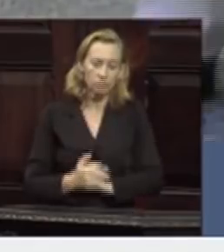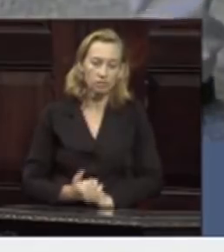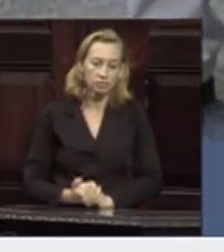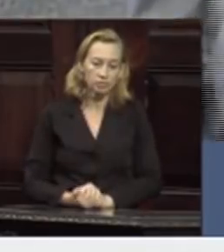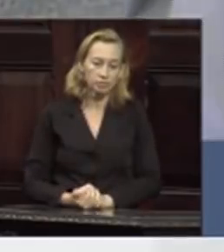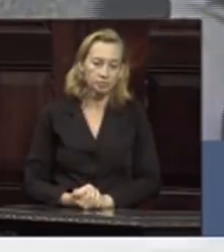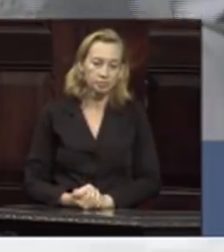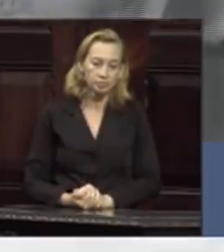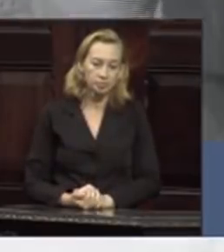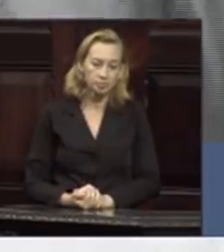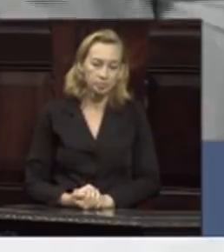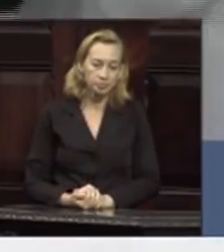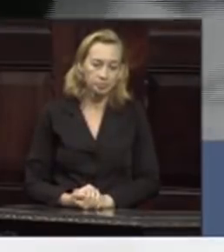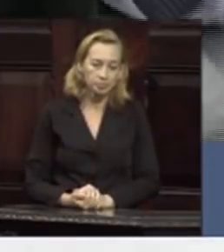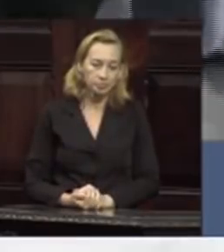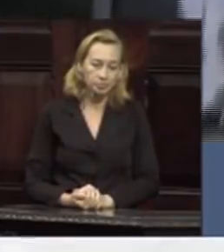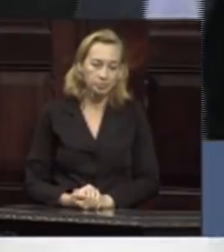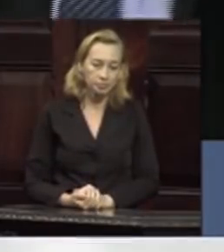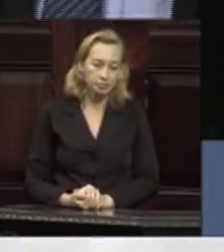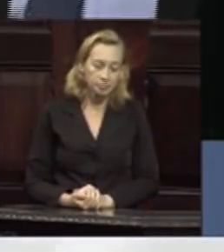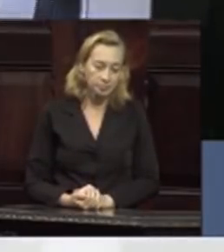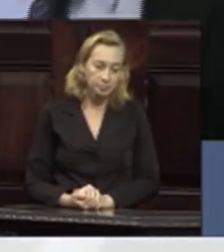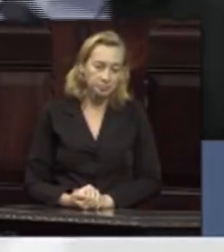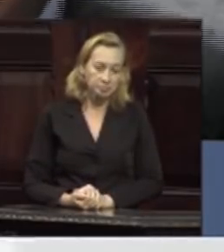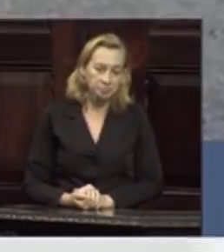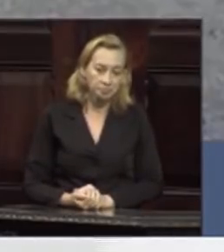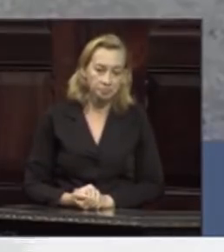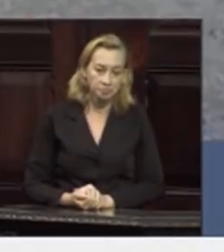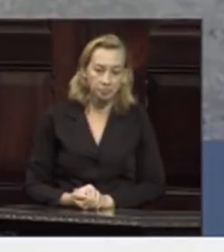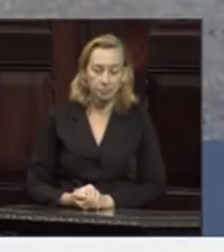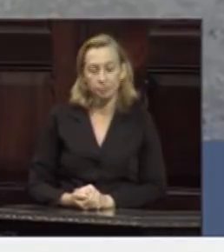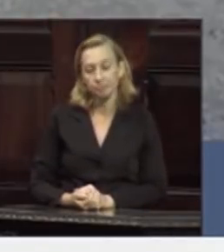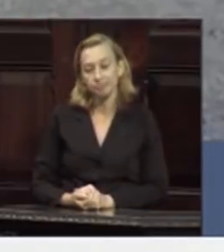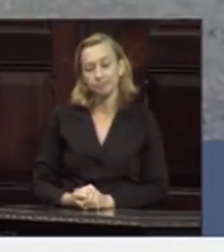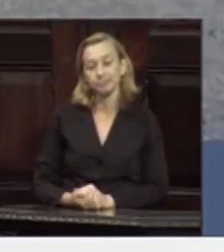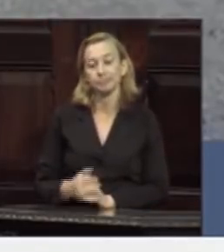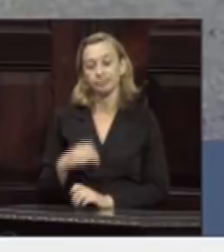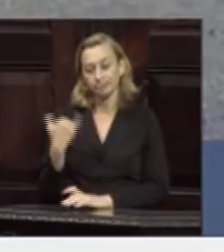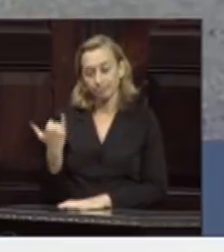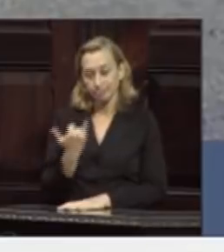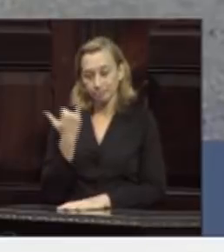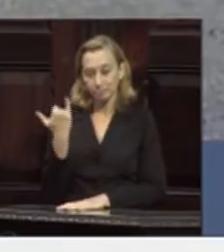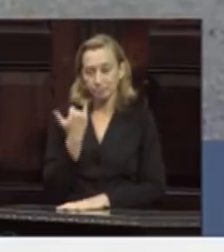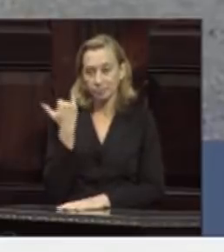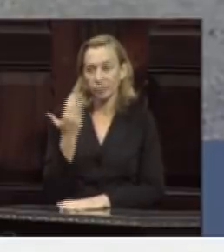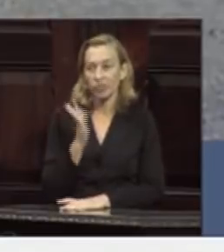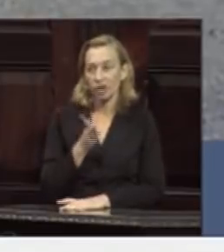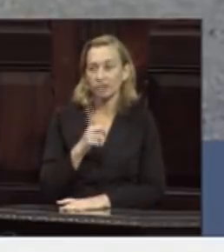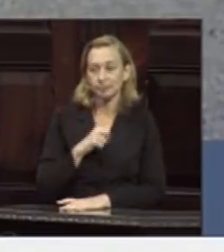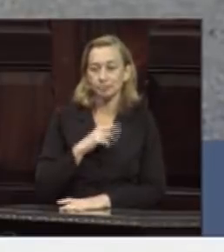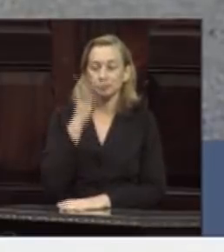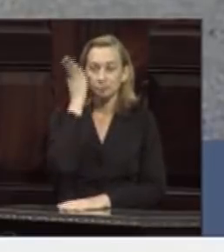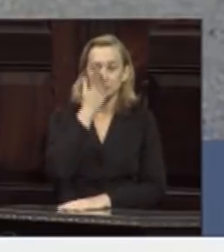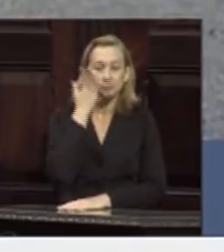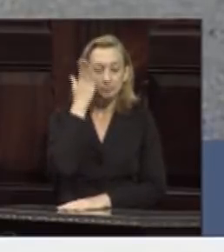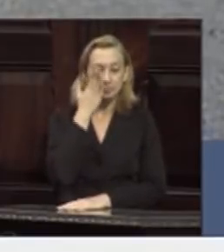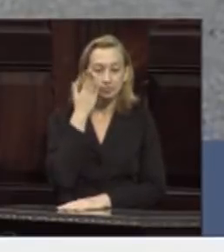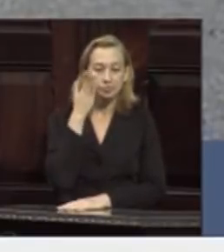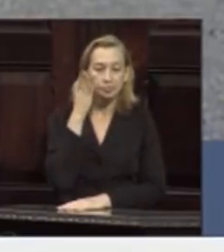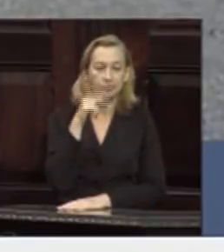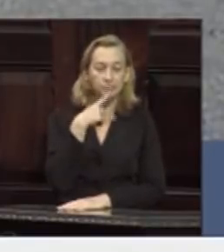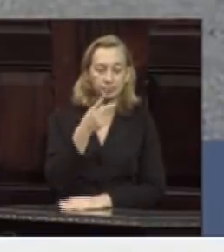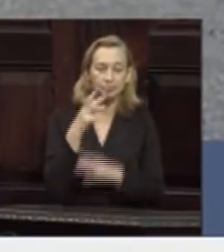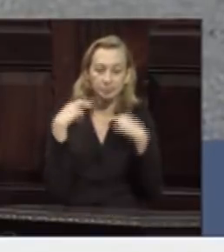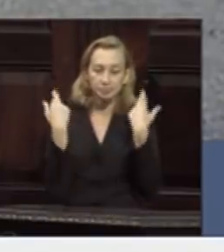a gente cheque o texto. Presidente André Siciliano, seria importante se a gente já tivesse a mensagem aqui, para nessa reunião